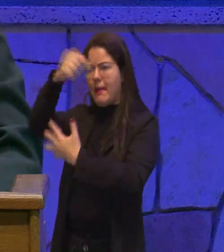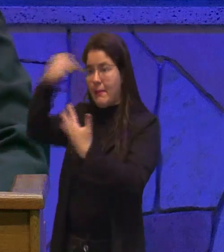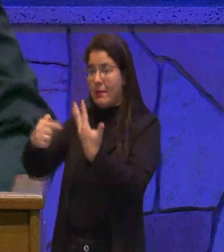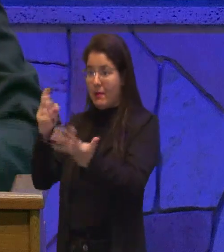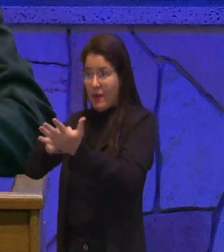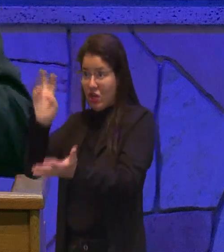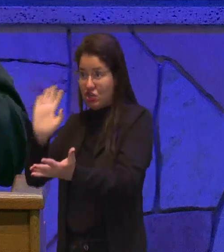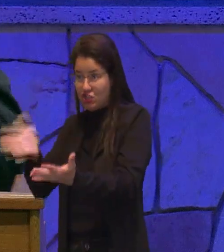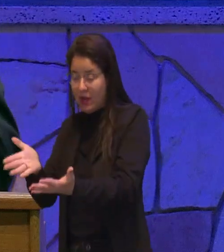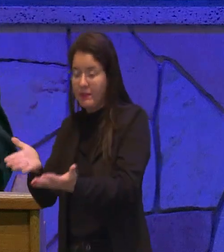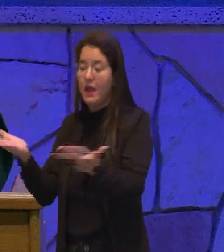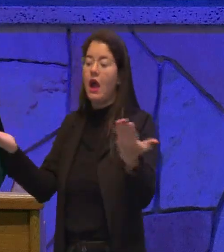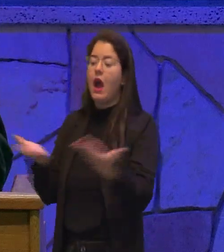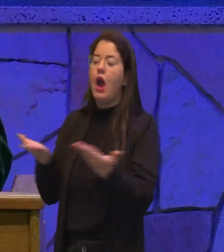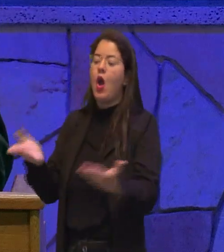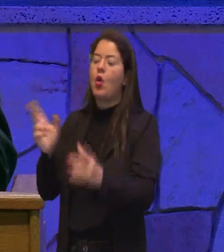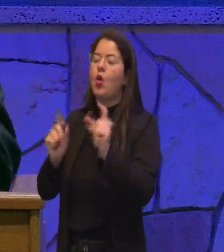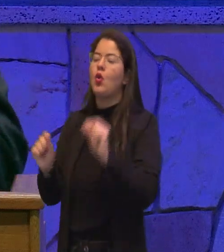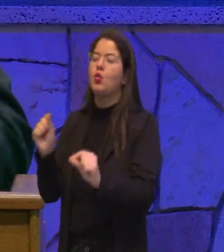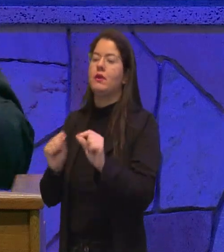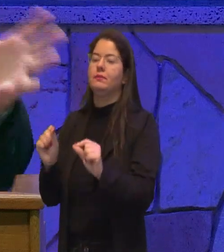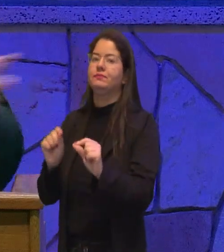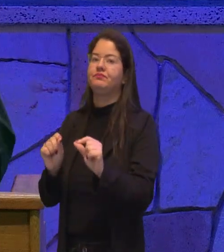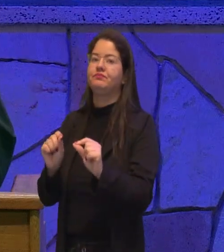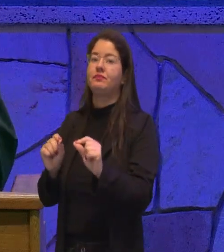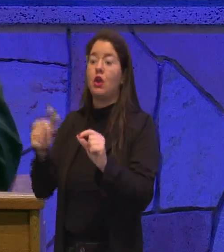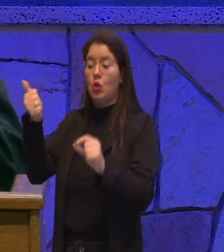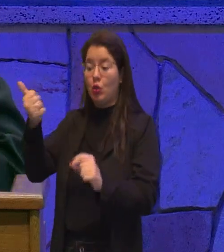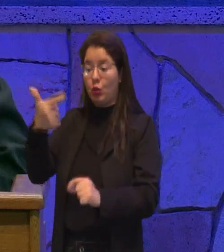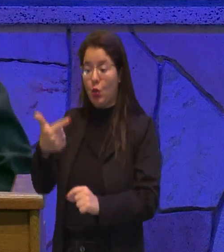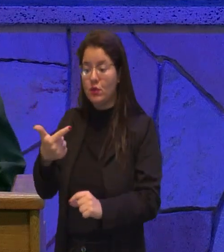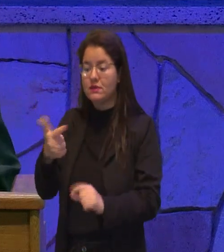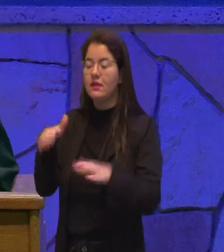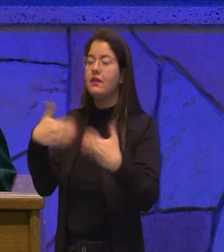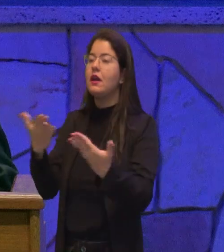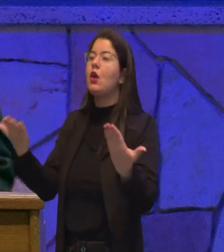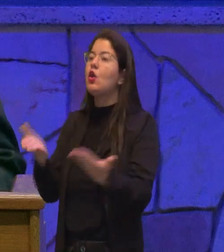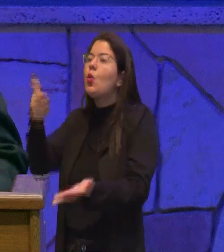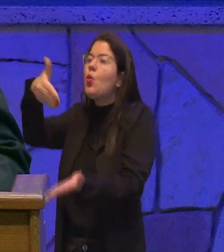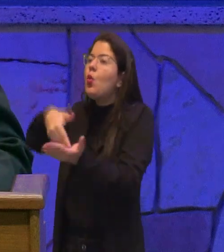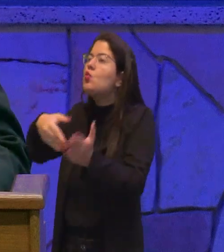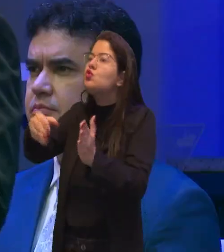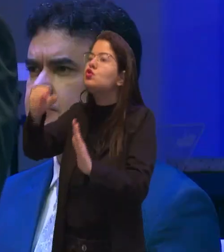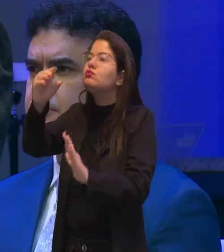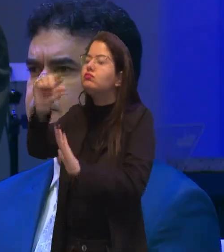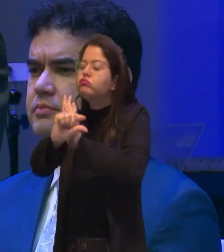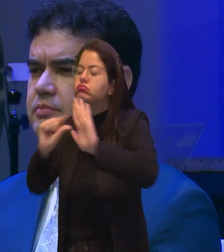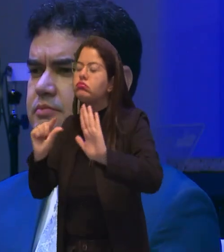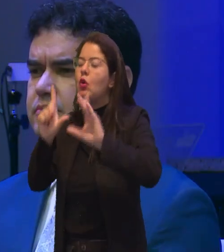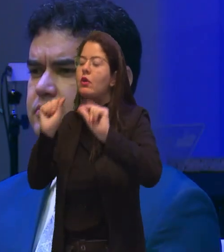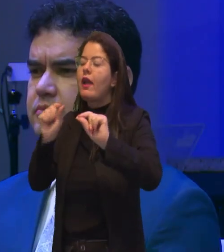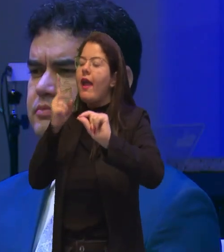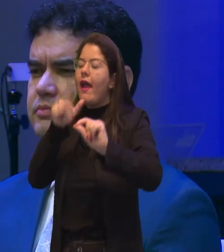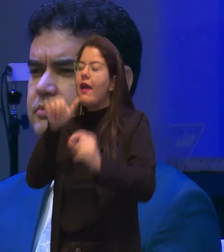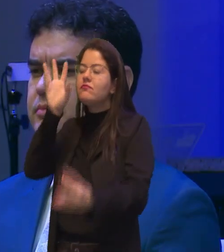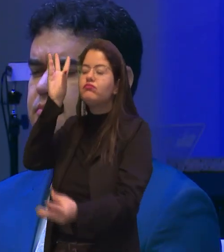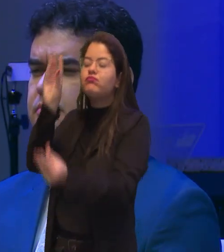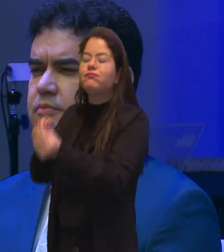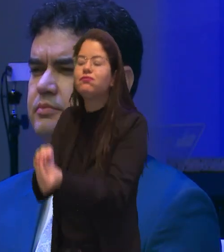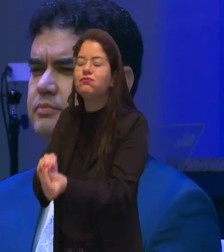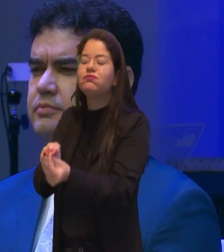então, de alguma maneira, fecha todos esses itens apresentados e nos orientando a